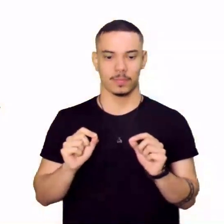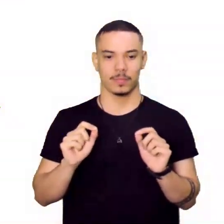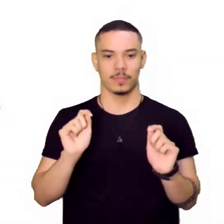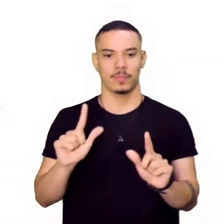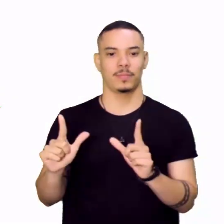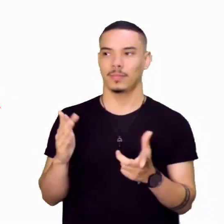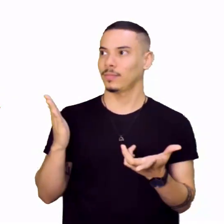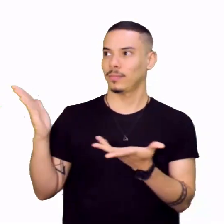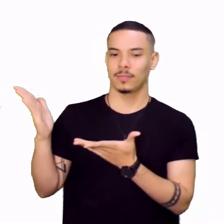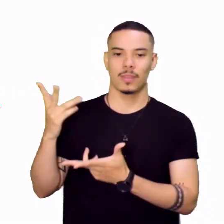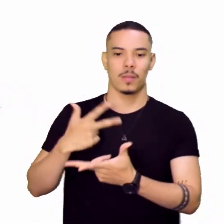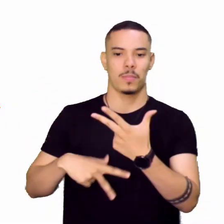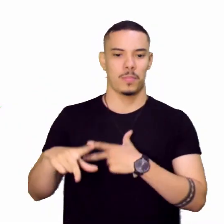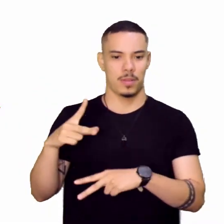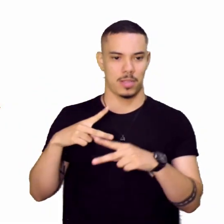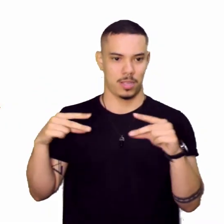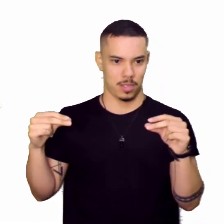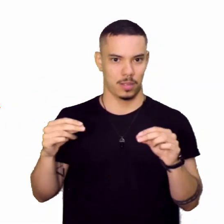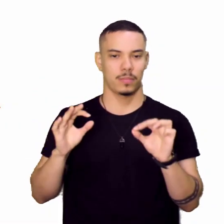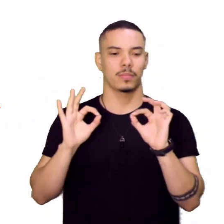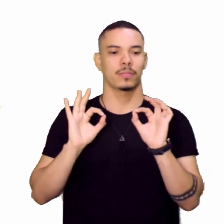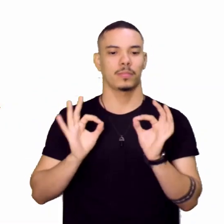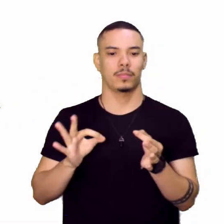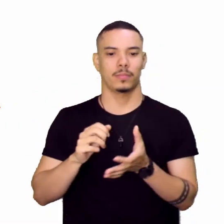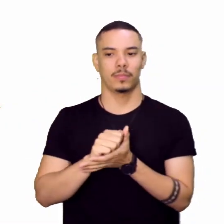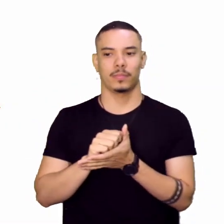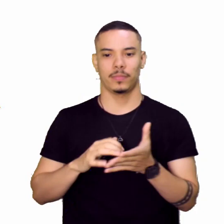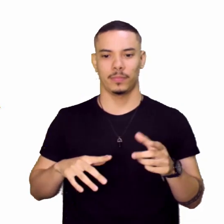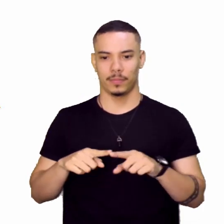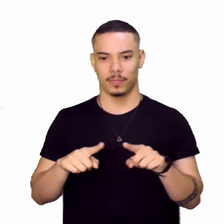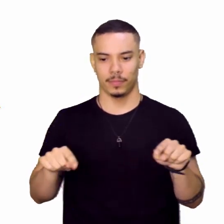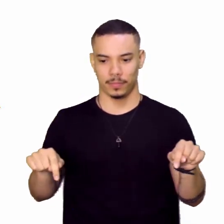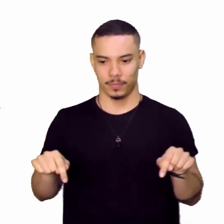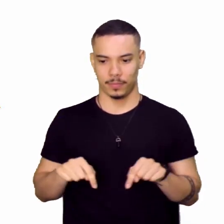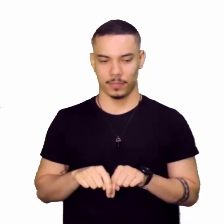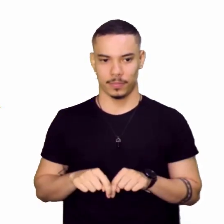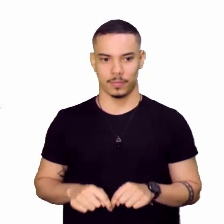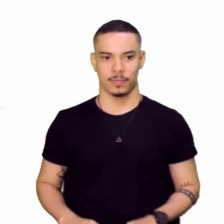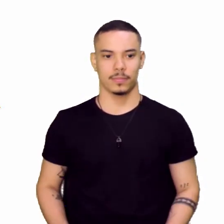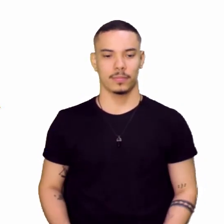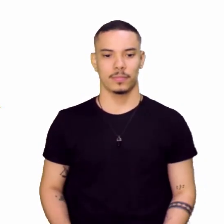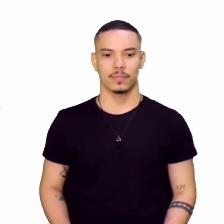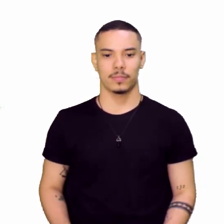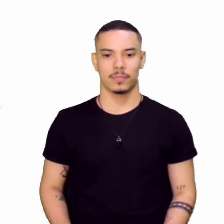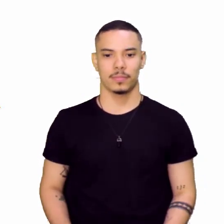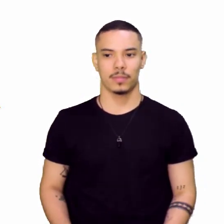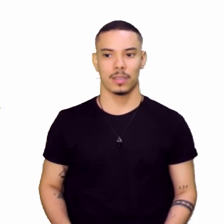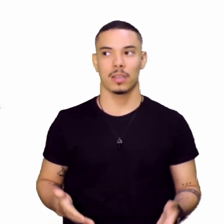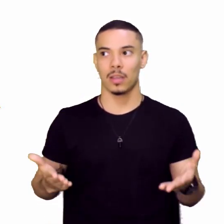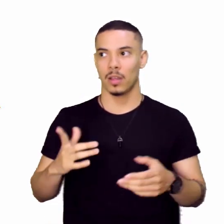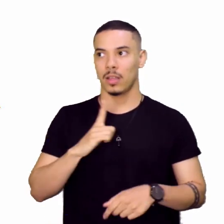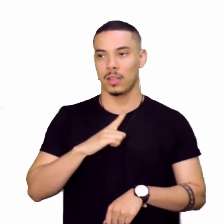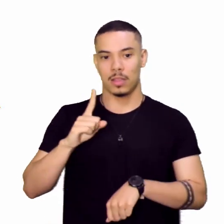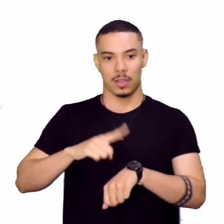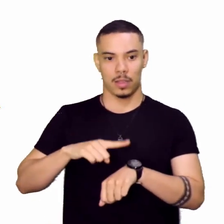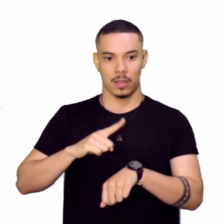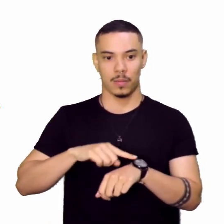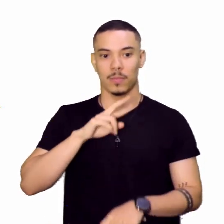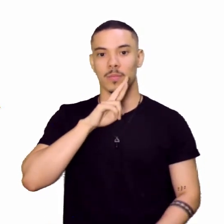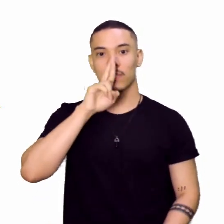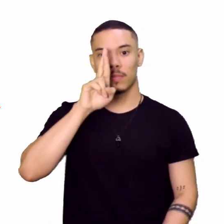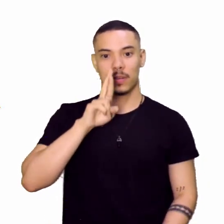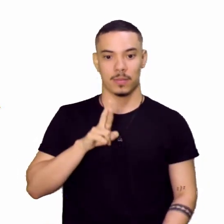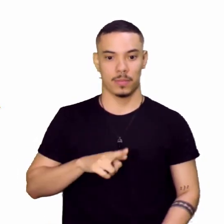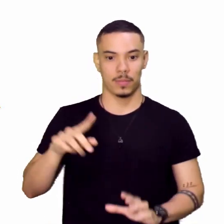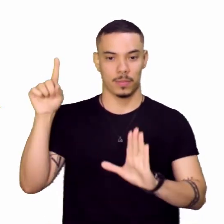só o presentão isso mesmo gente atividade de sala vocês agora tem um tempinho para responder umas